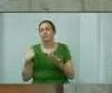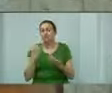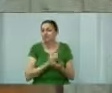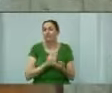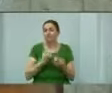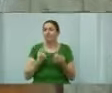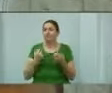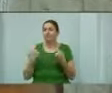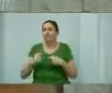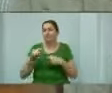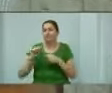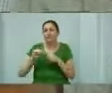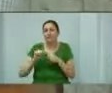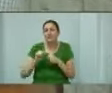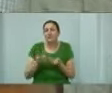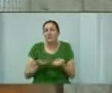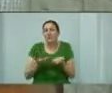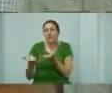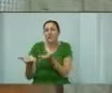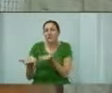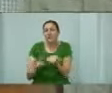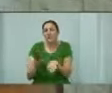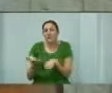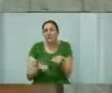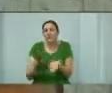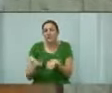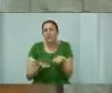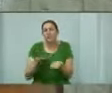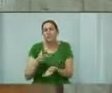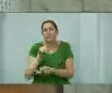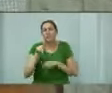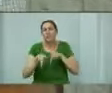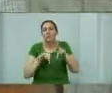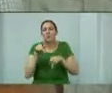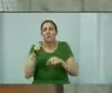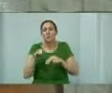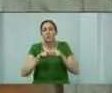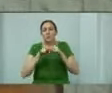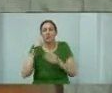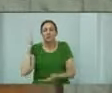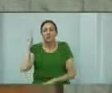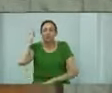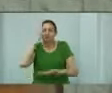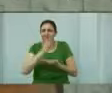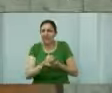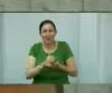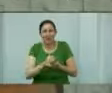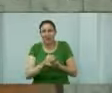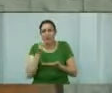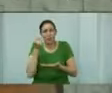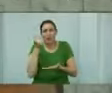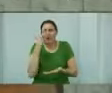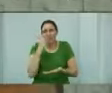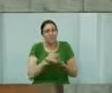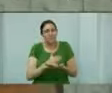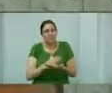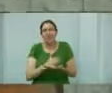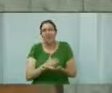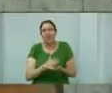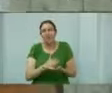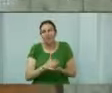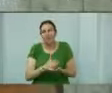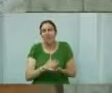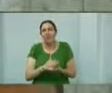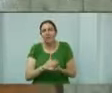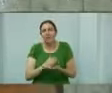serviço. Por isso que metade, vereador Pezenato e queridos vereadores, quase metade, não, é 46%, é utilizado